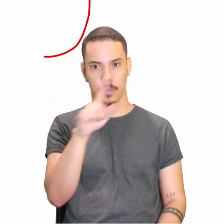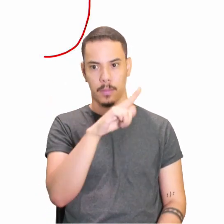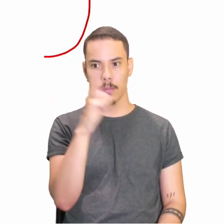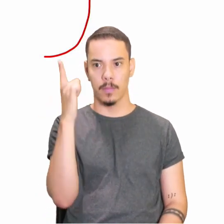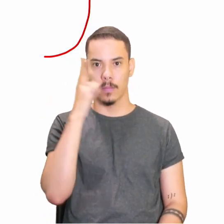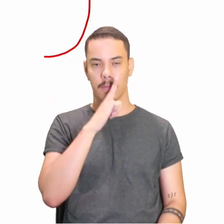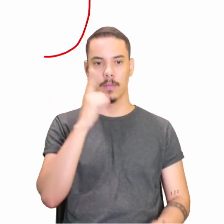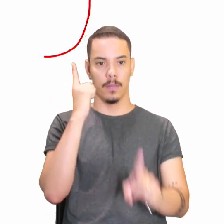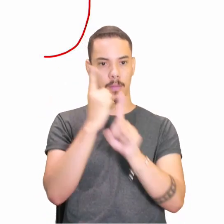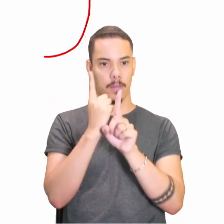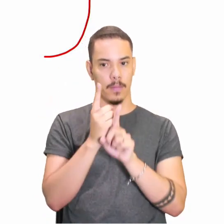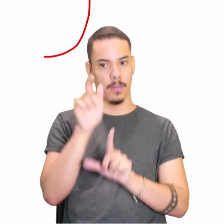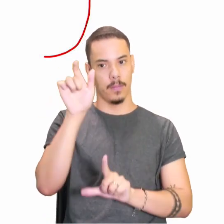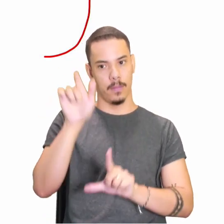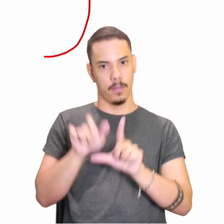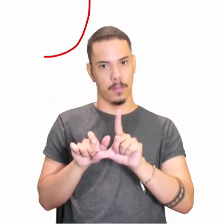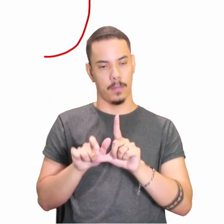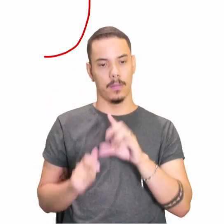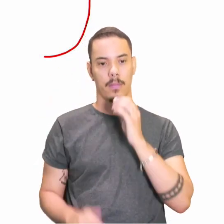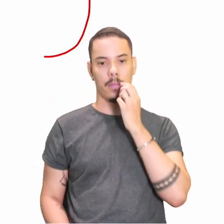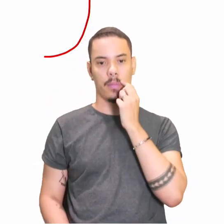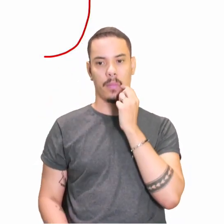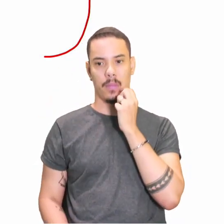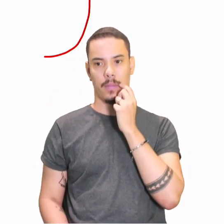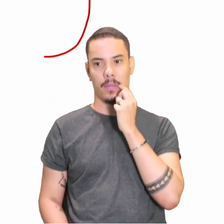identificar a personagem?